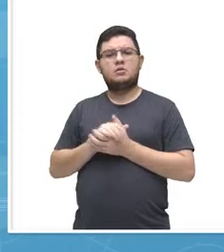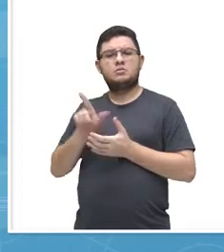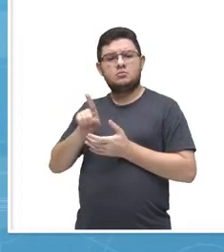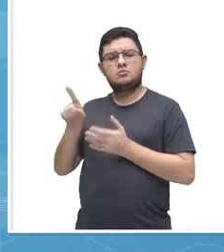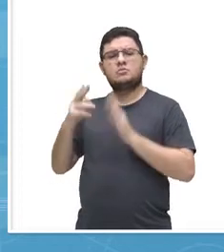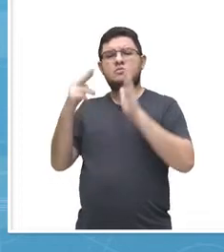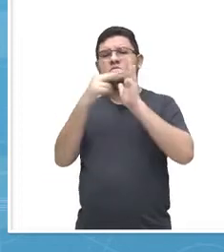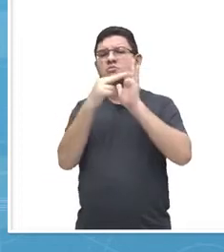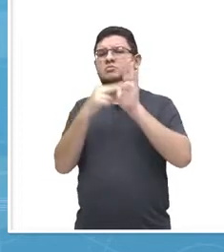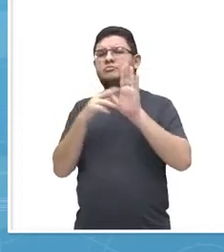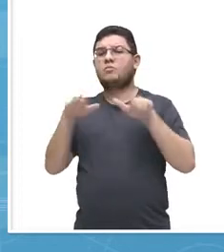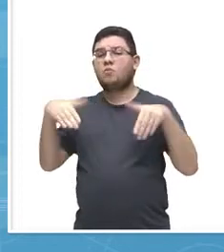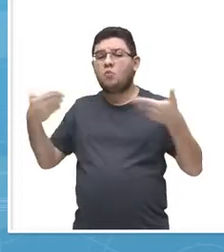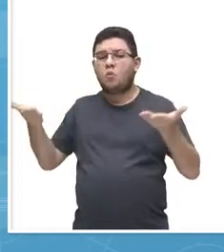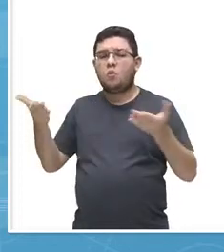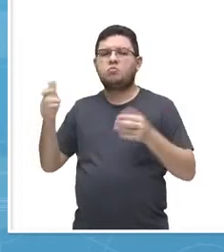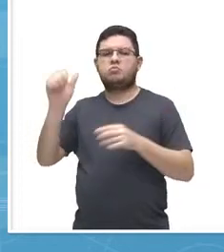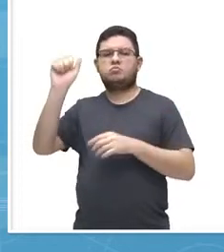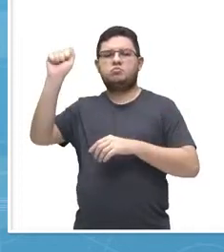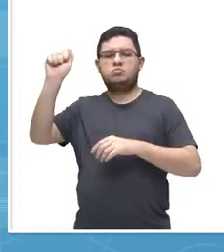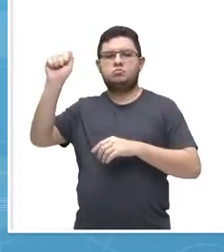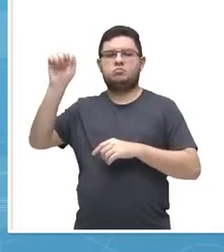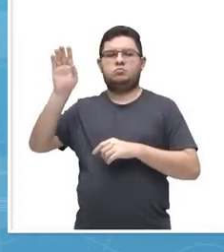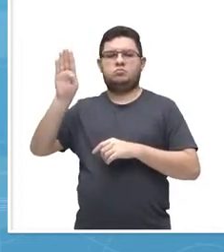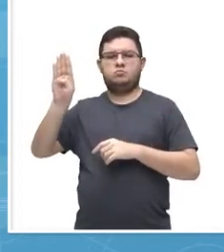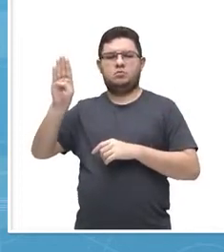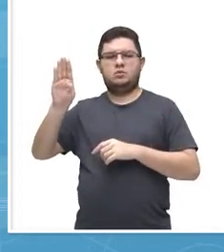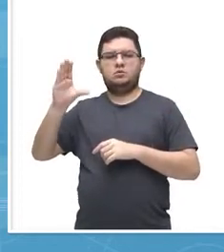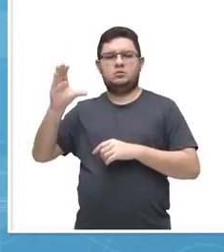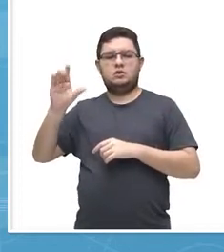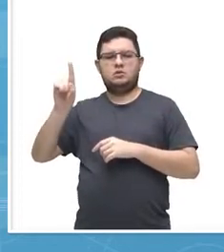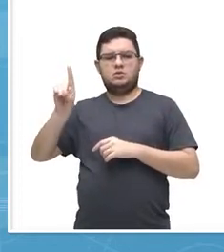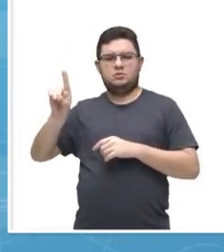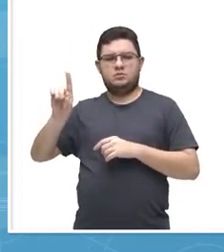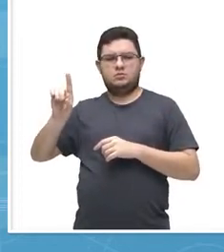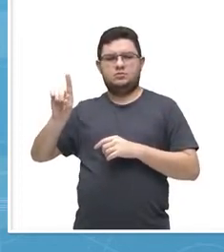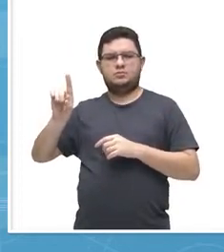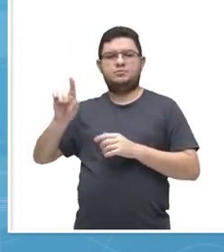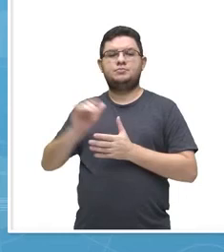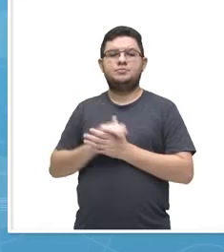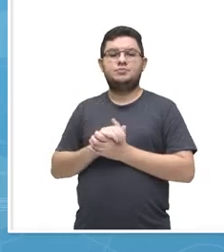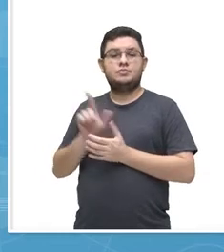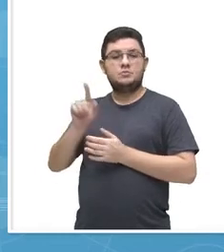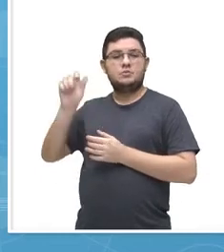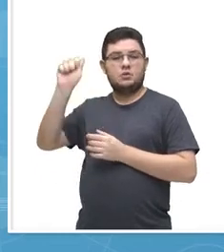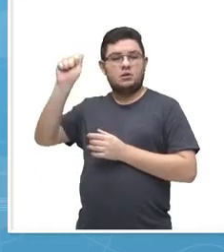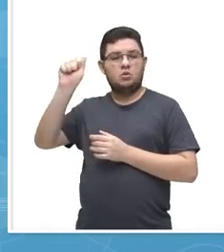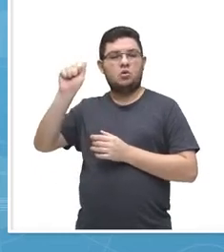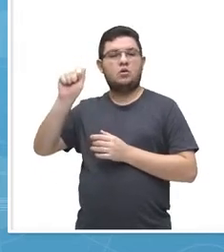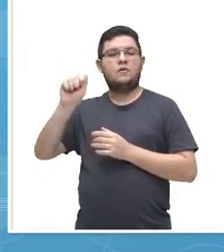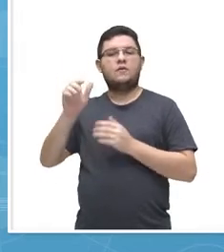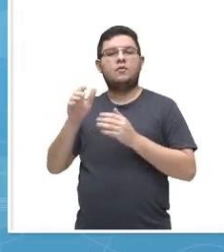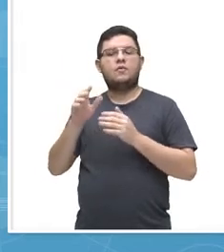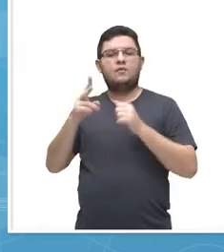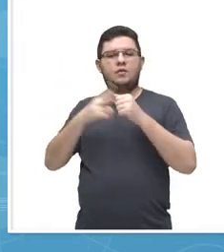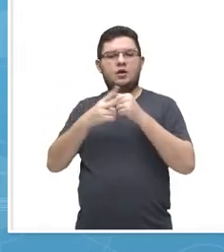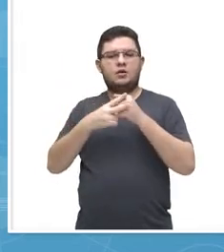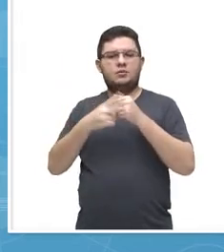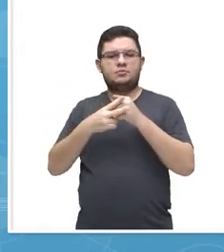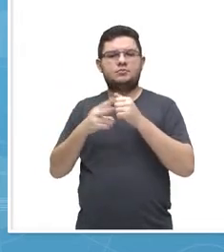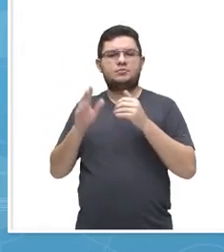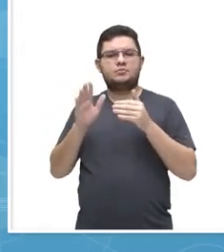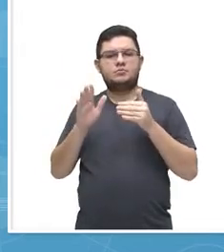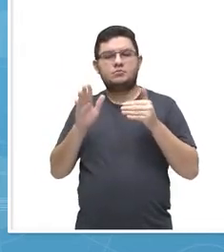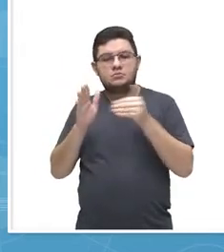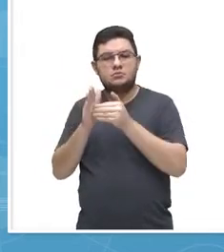é essa na frase da Julia, gente? A letra A, verbos terminados em ES mudam para S. Verbos terminados em SH